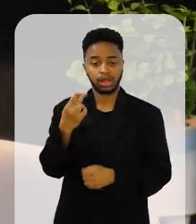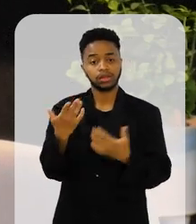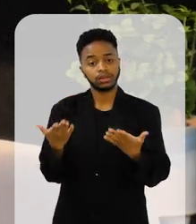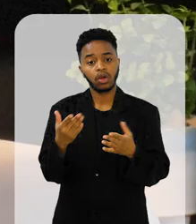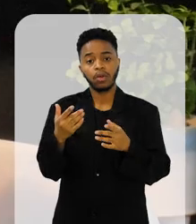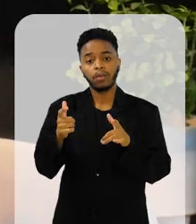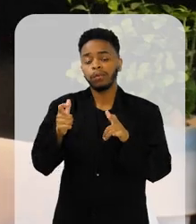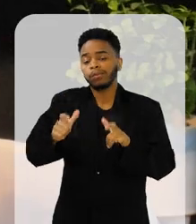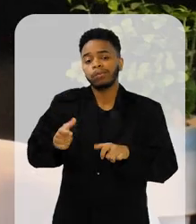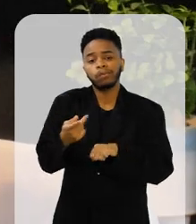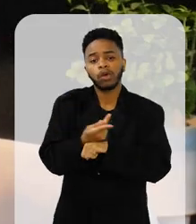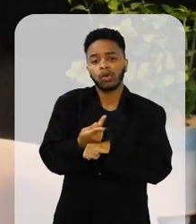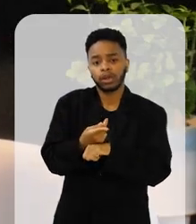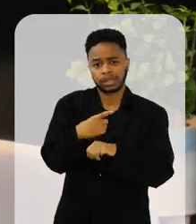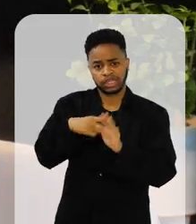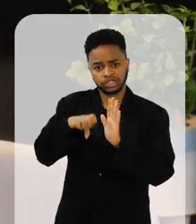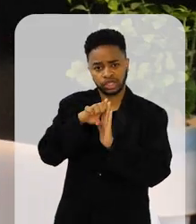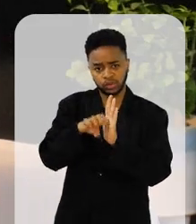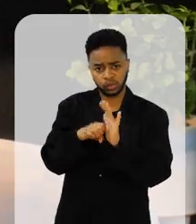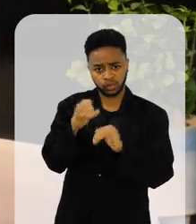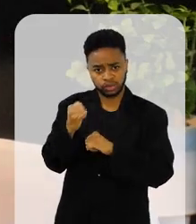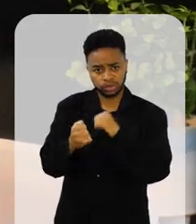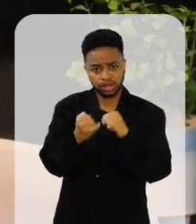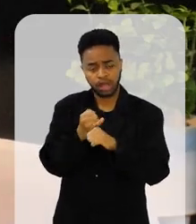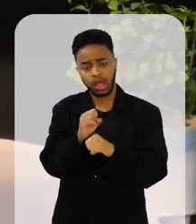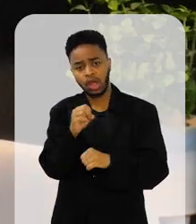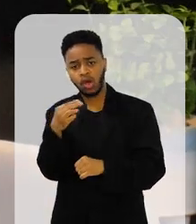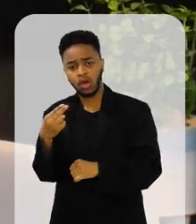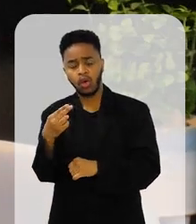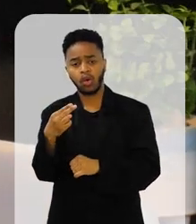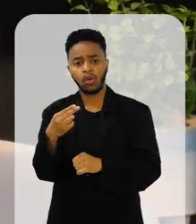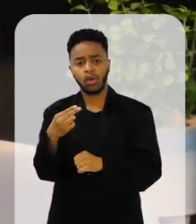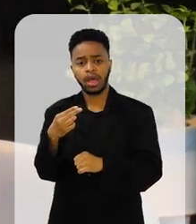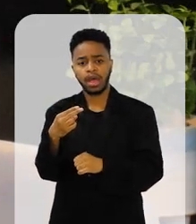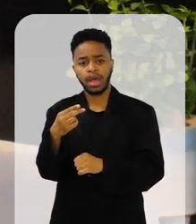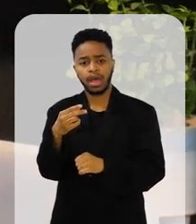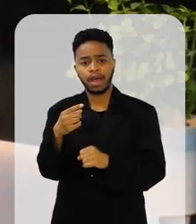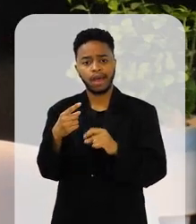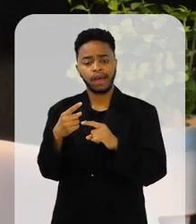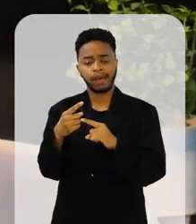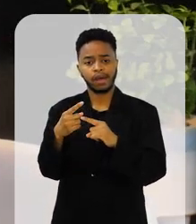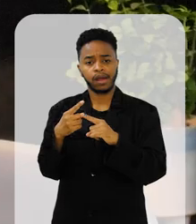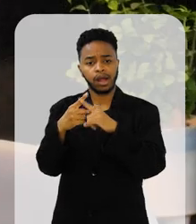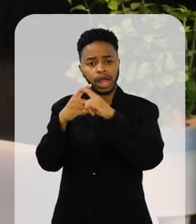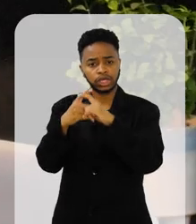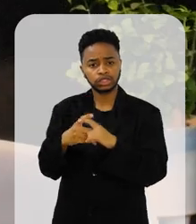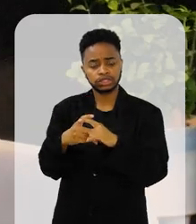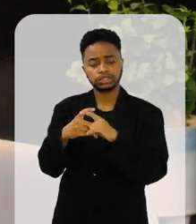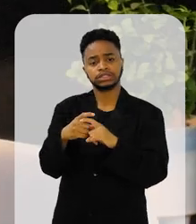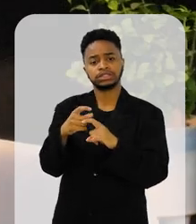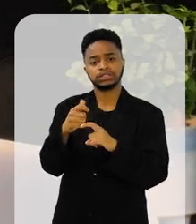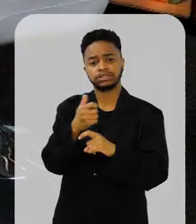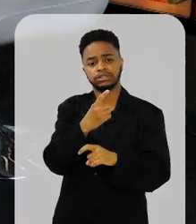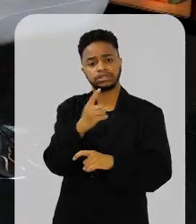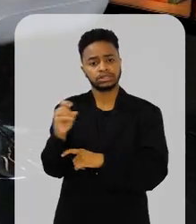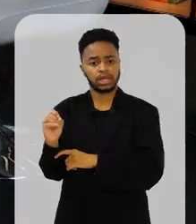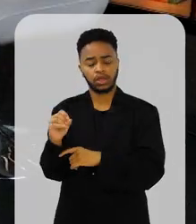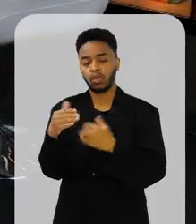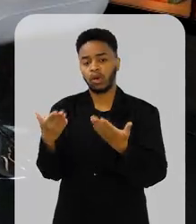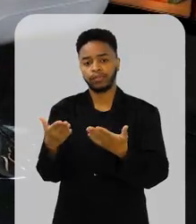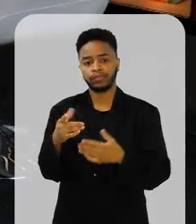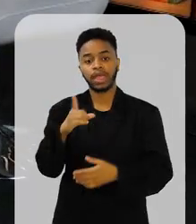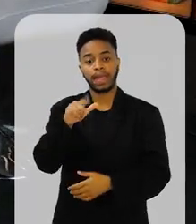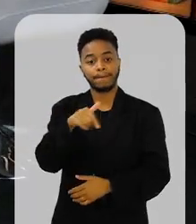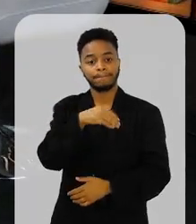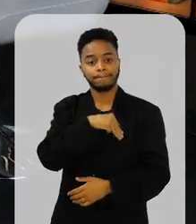procurar? Só o Estatuto na internet? Estatuto. Asterisco 100? Quais os canais que vocês falariam? Bom,